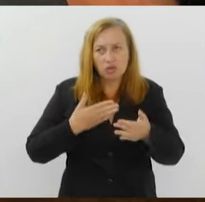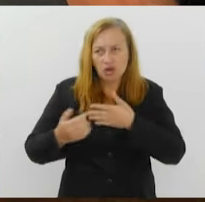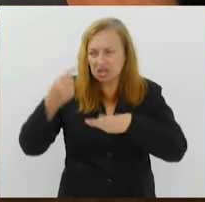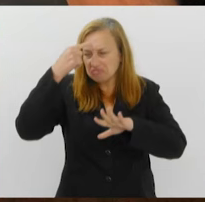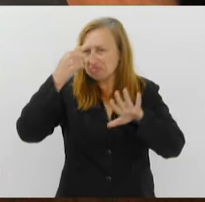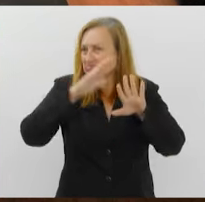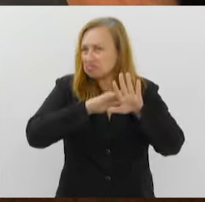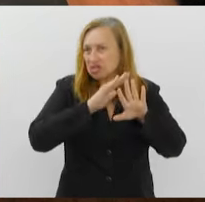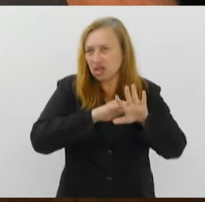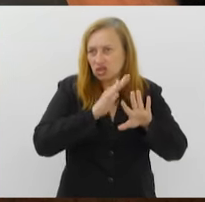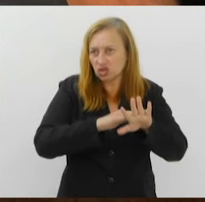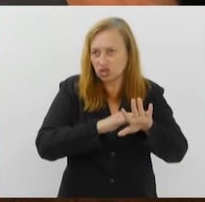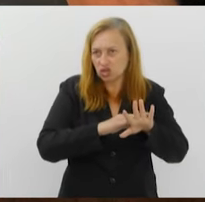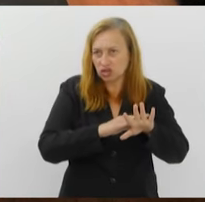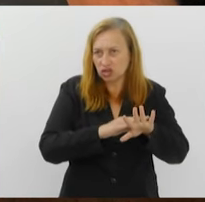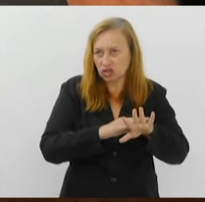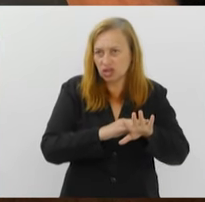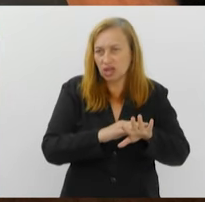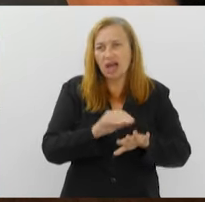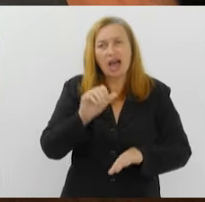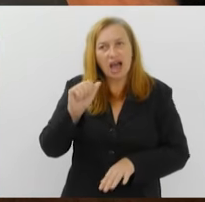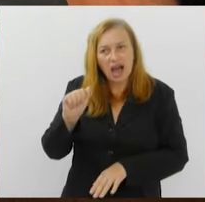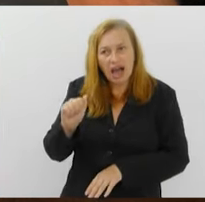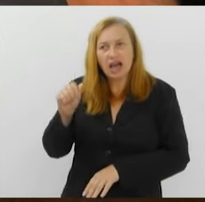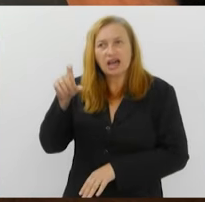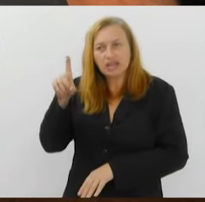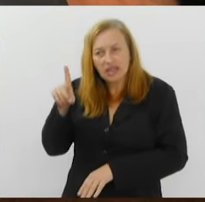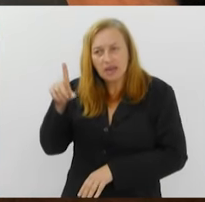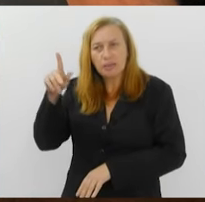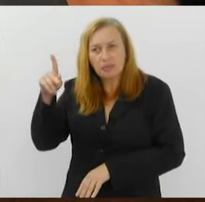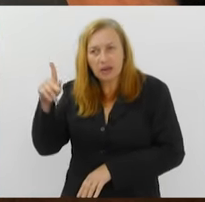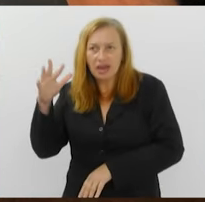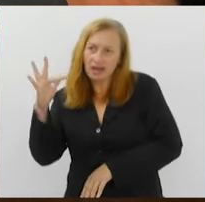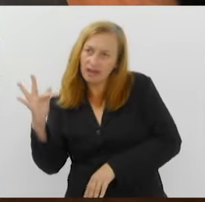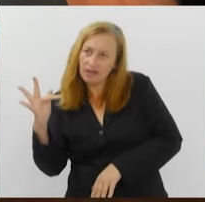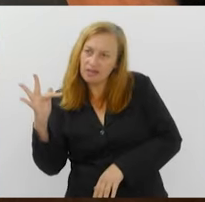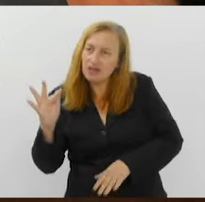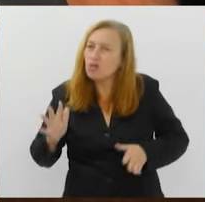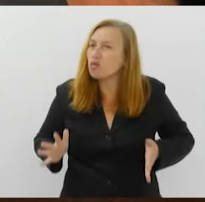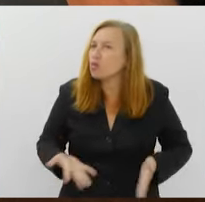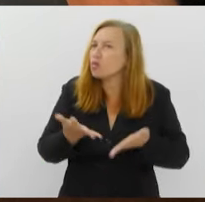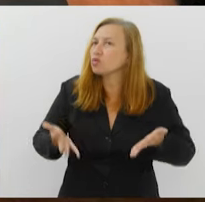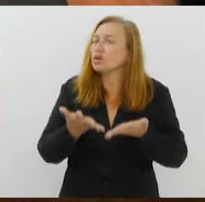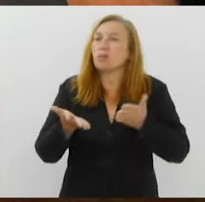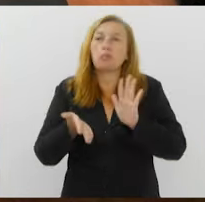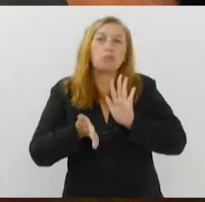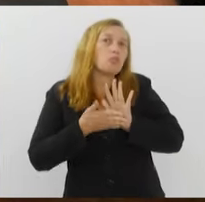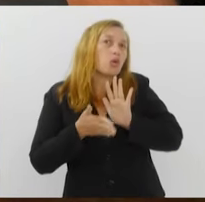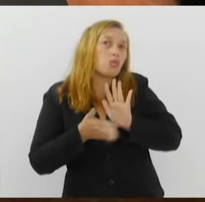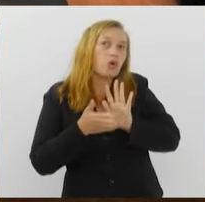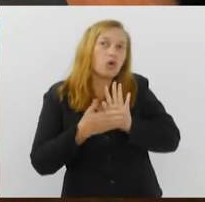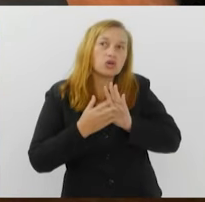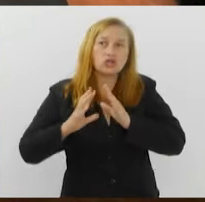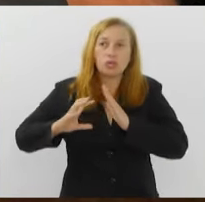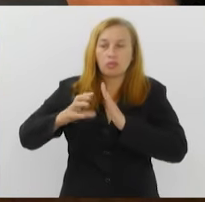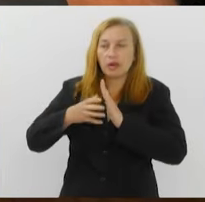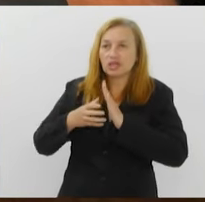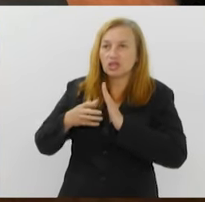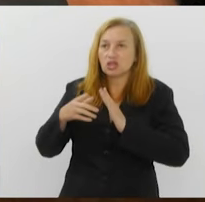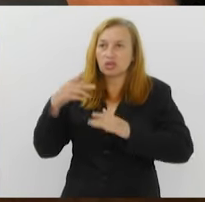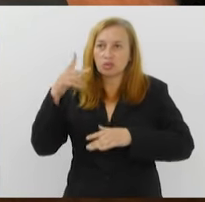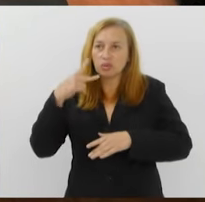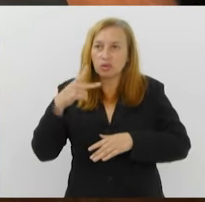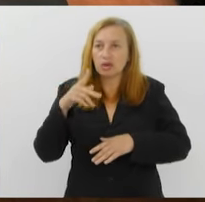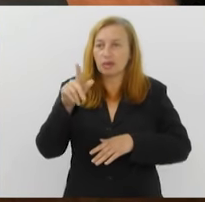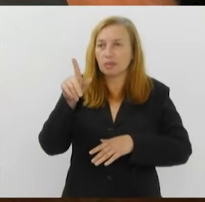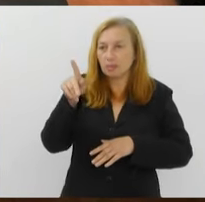ideológicos, a essa ADPF, que foi motivada, proposta por um partido político, o